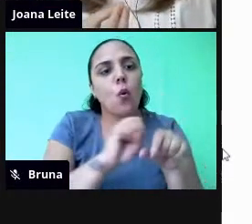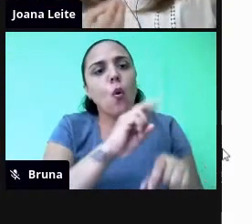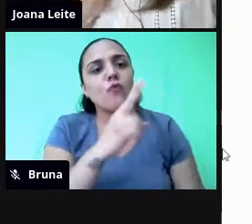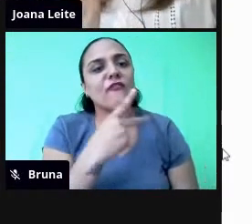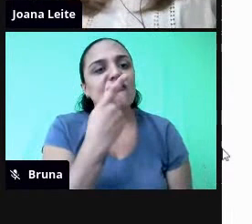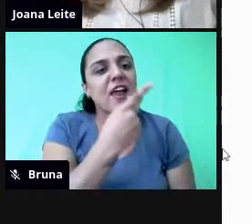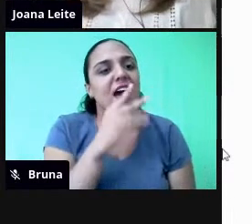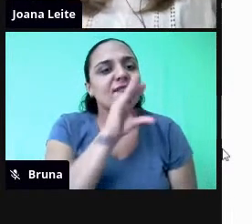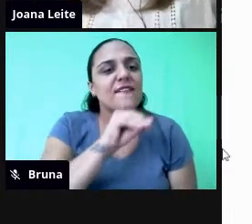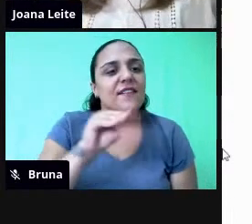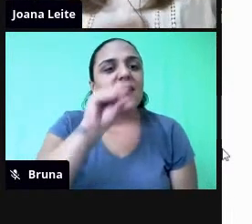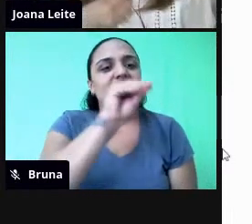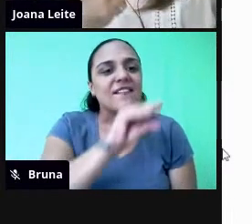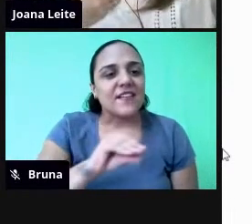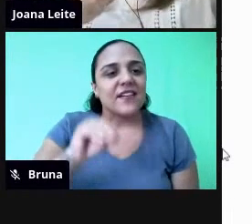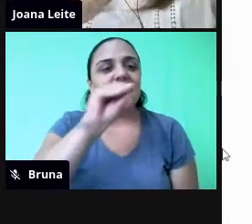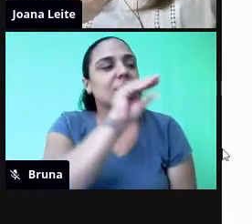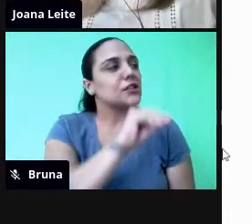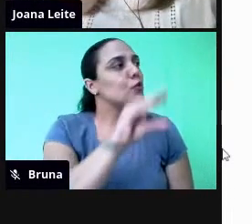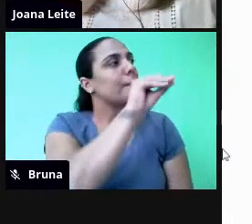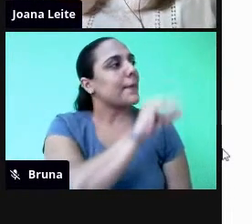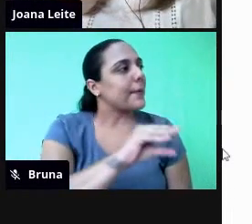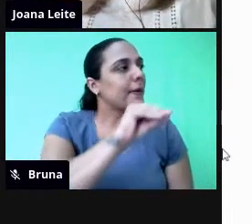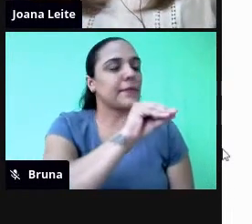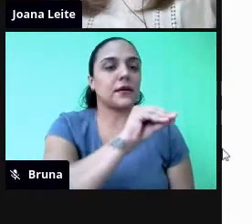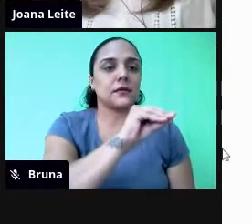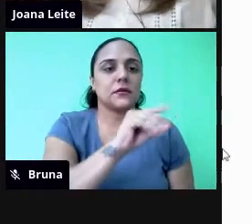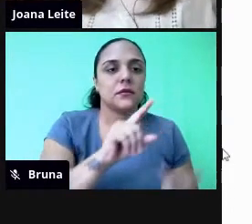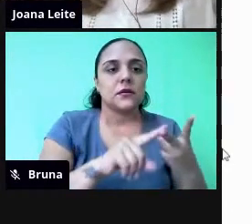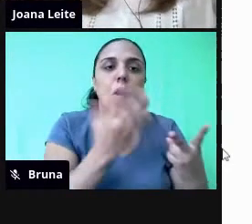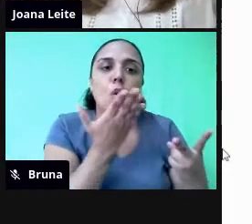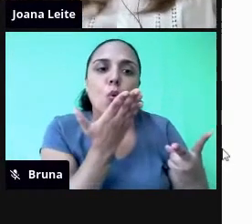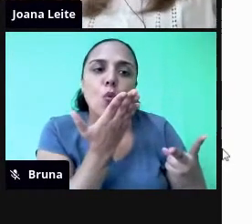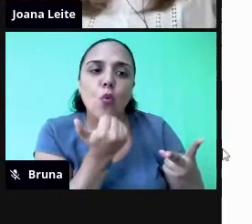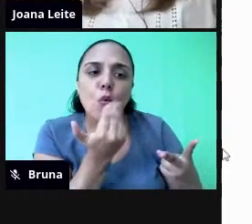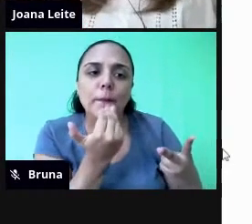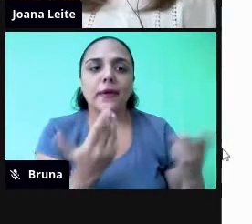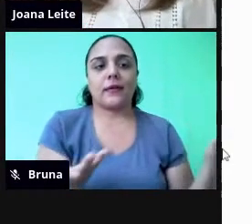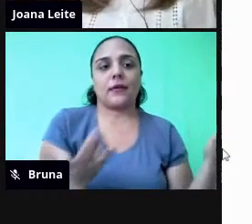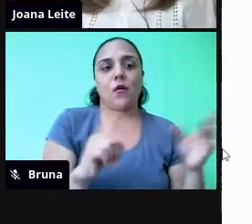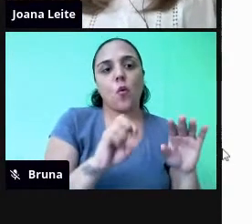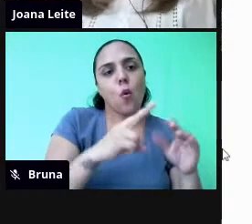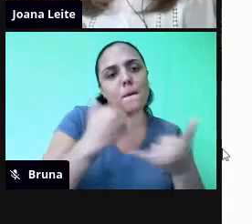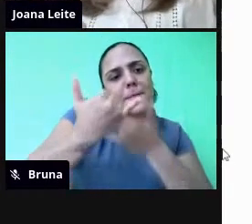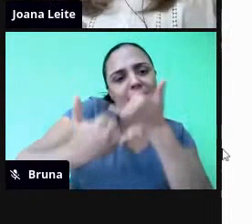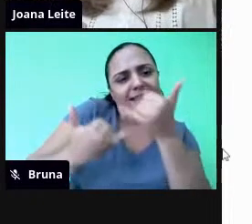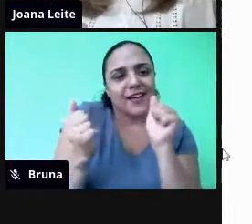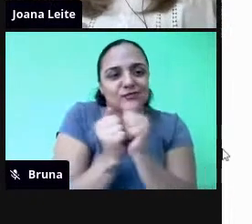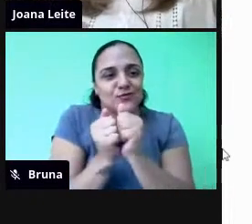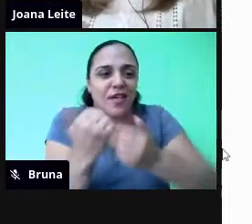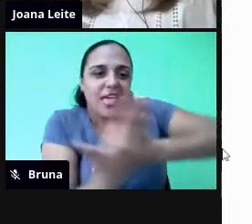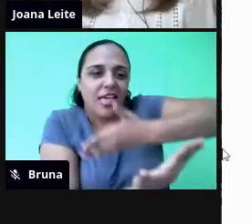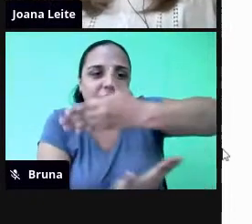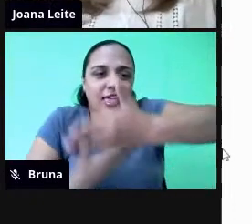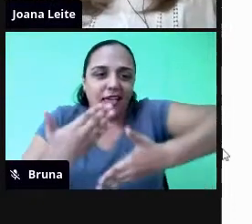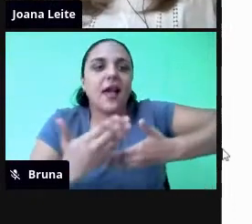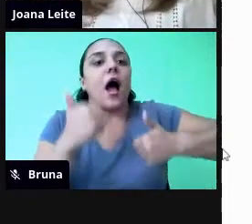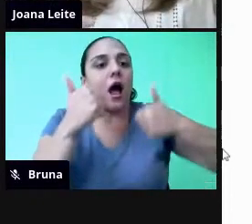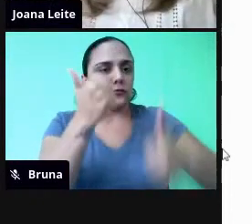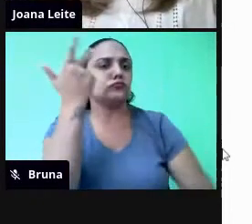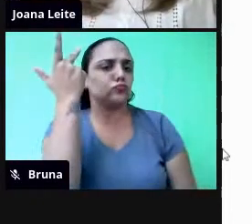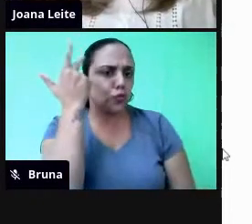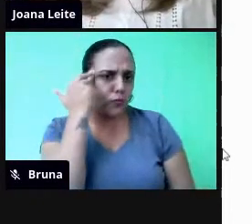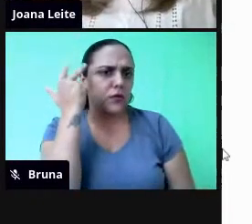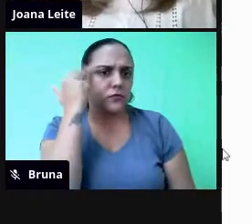gente aprende a comer, a gente aprende a conviver em sociedade, porque a gente imita, a gente vê o que é que o outro está fazendo, né? Você vai